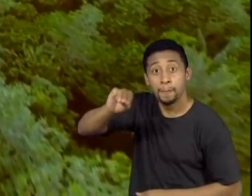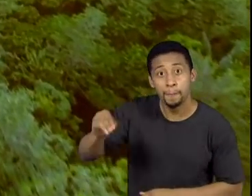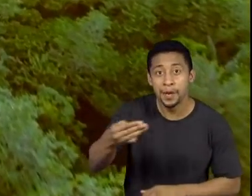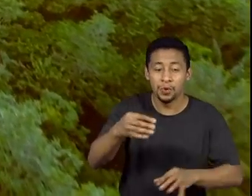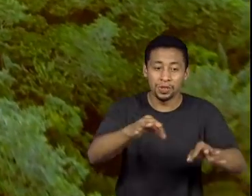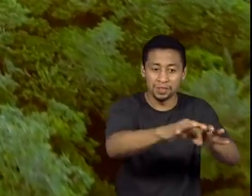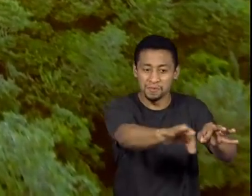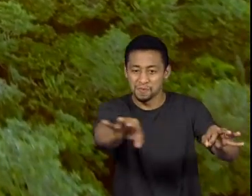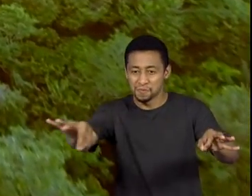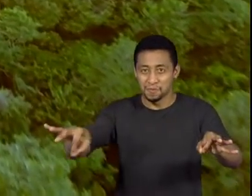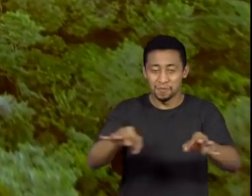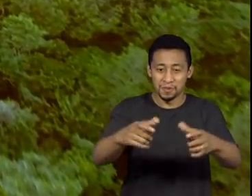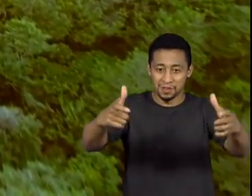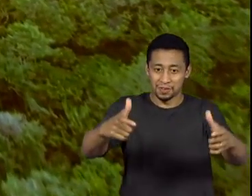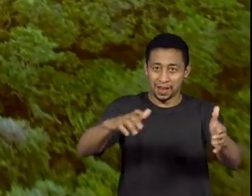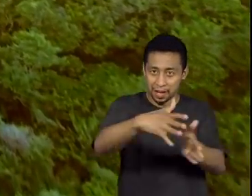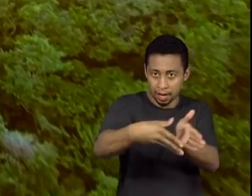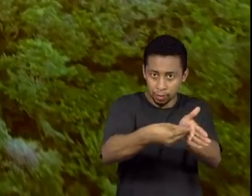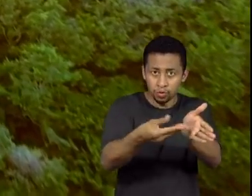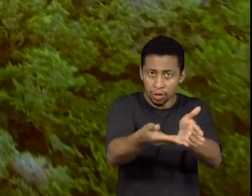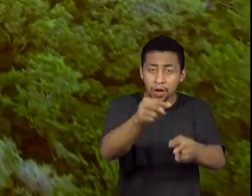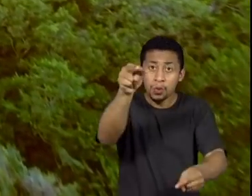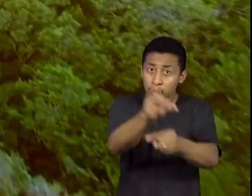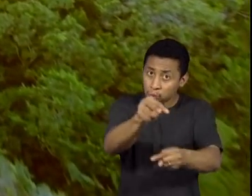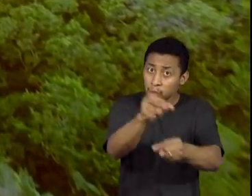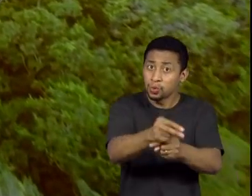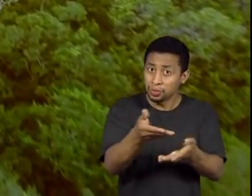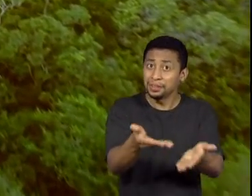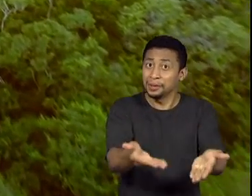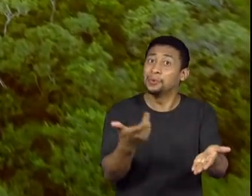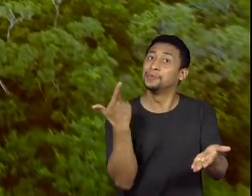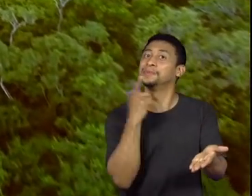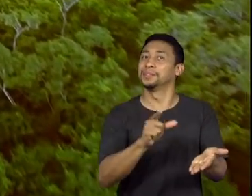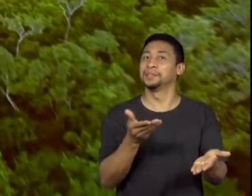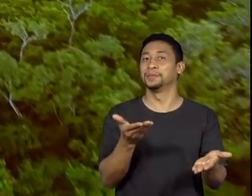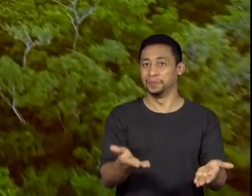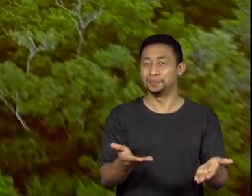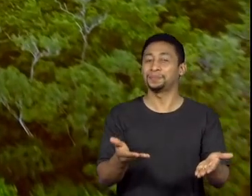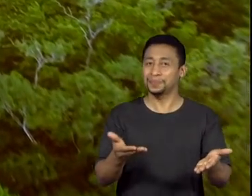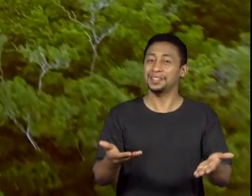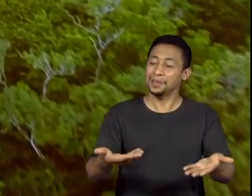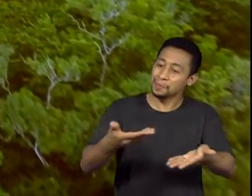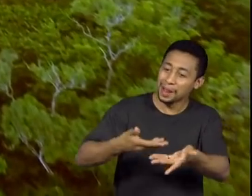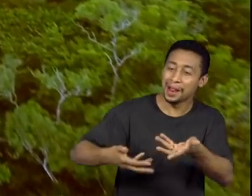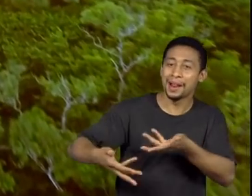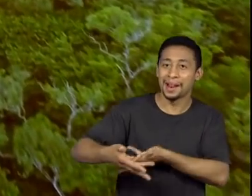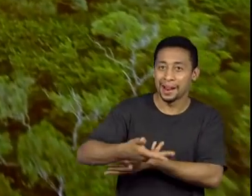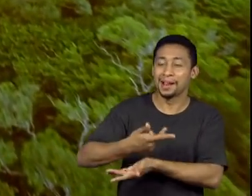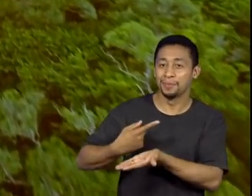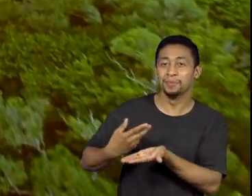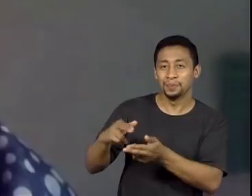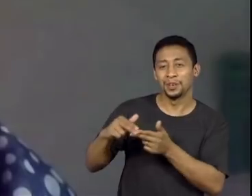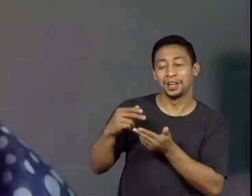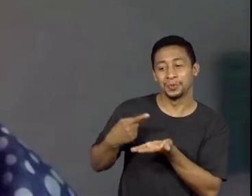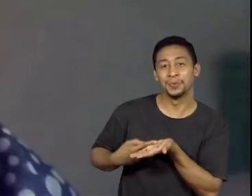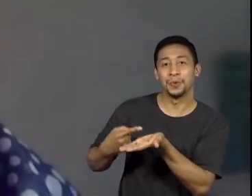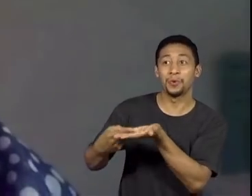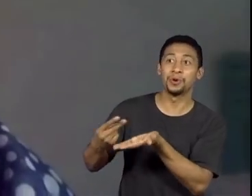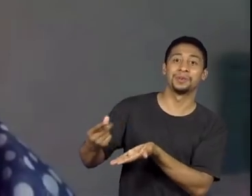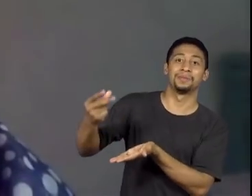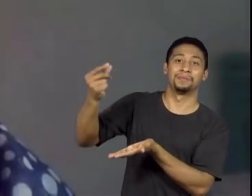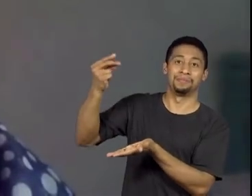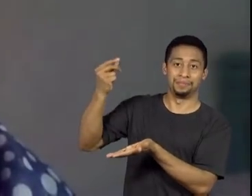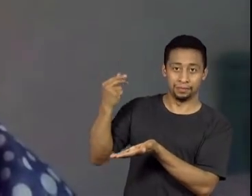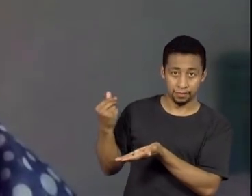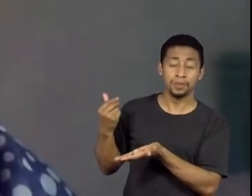da Amazônia preservadas por esses territórios de uso coletivo, por essas modelagens. Então, tudo isso é